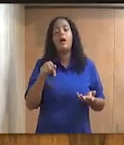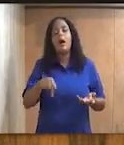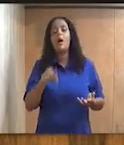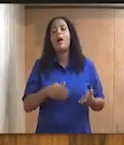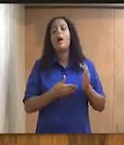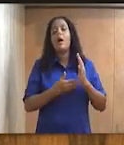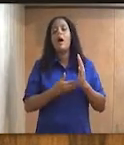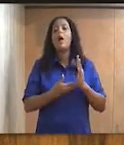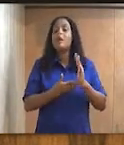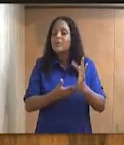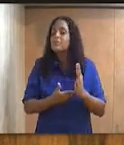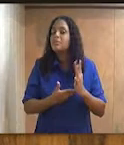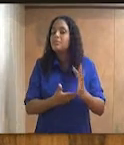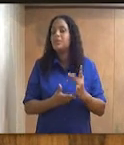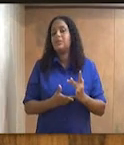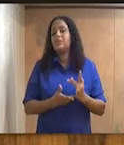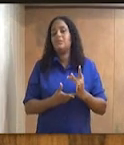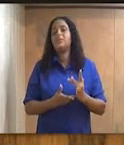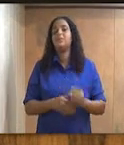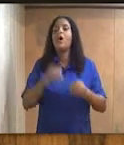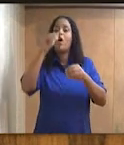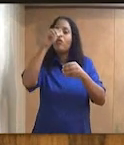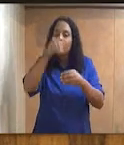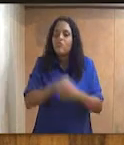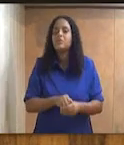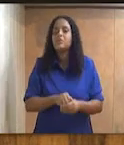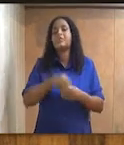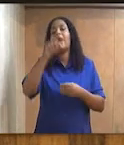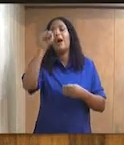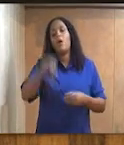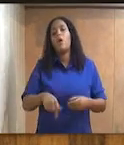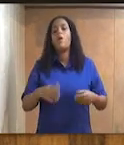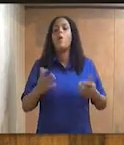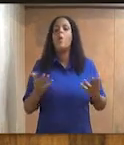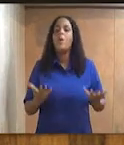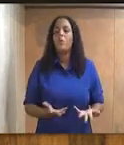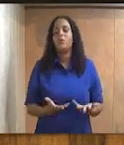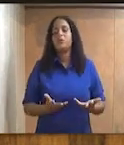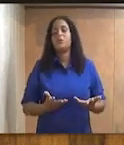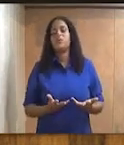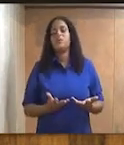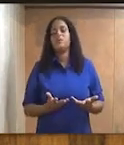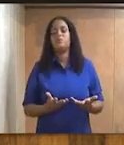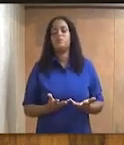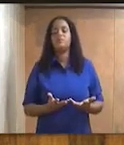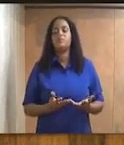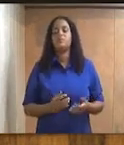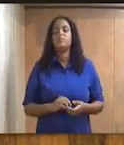vê numa situação de ter que votar essa mensagem. Então,